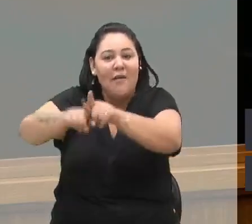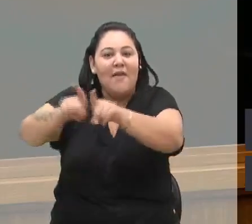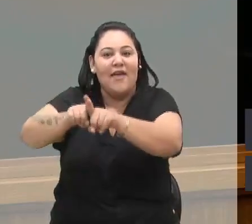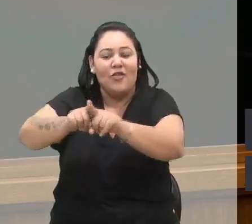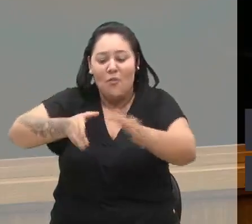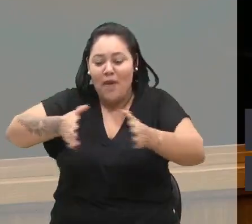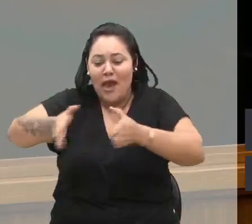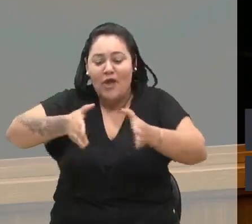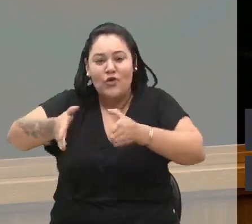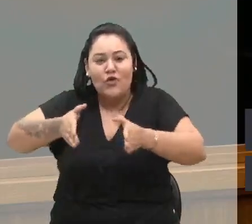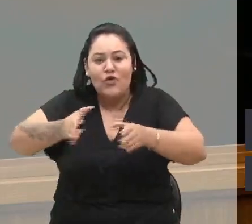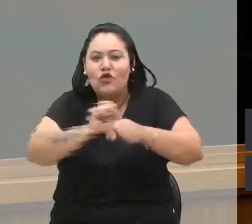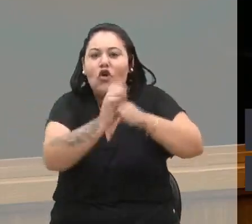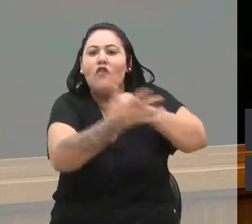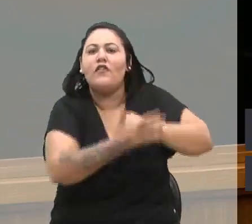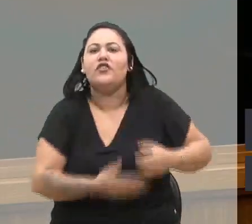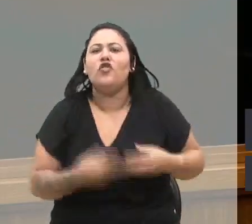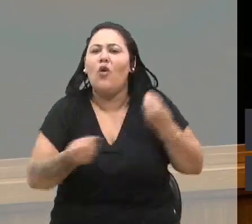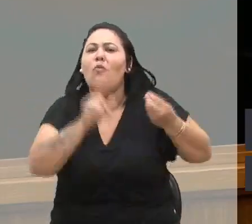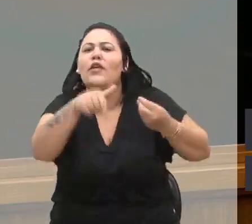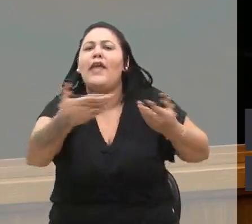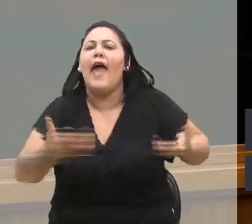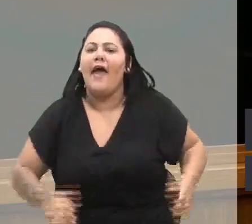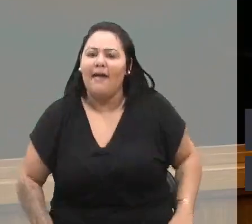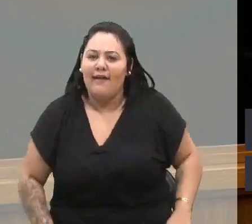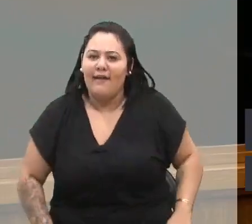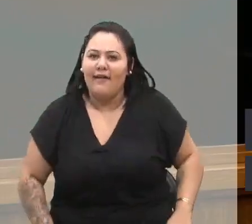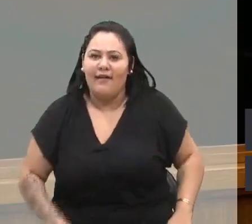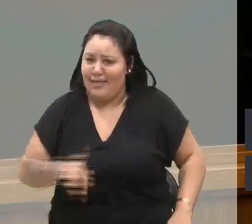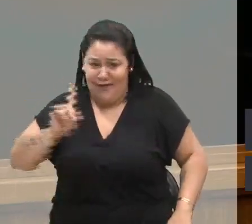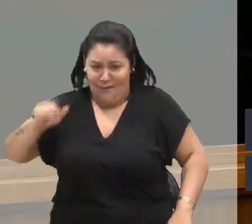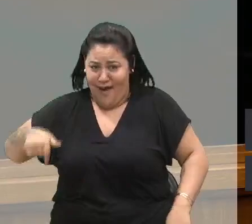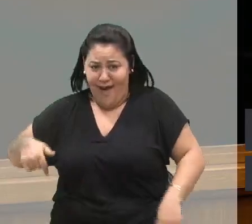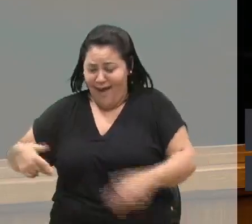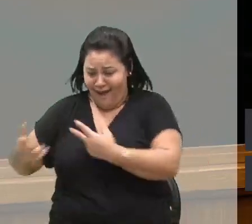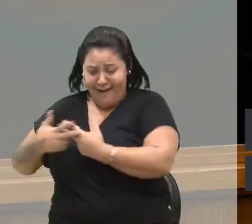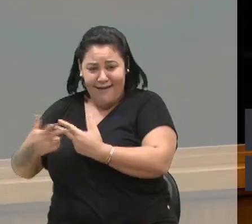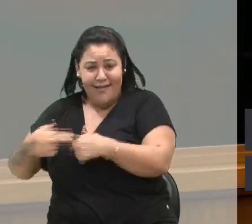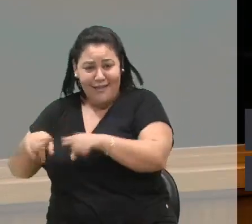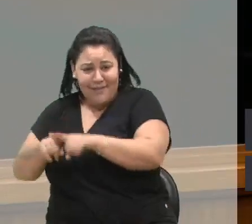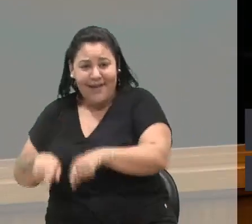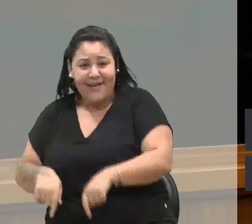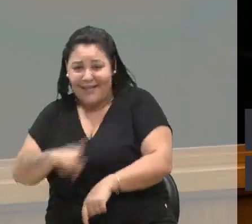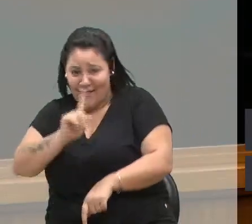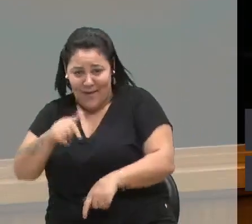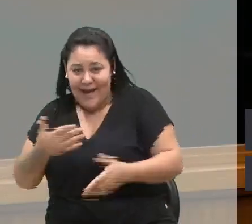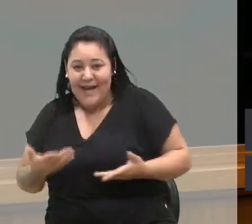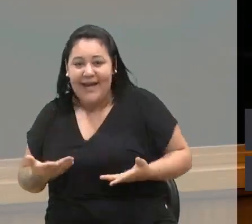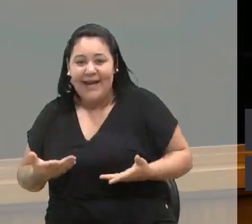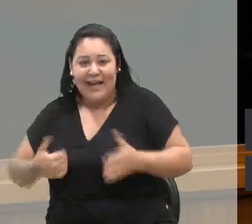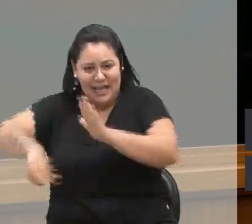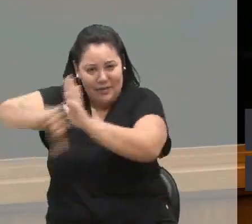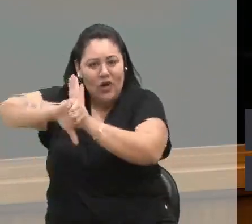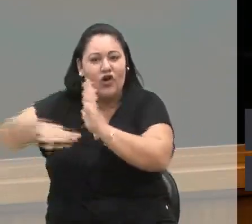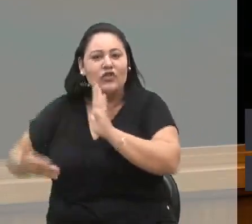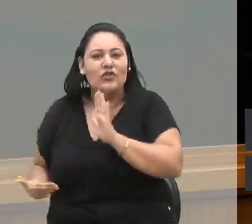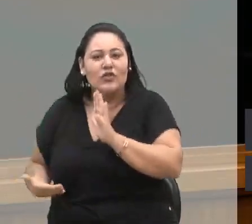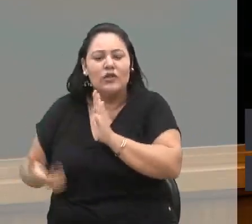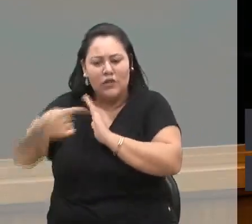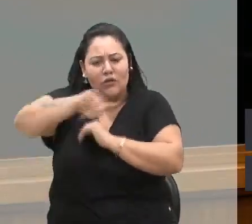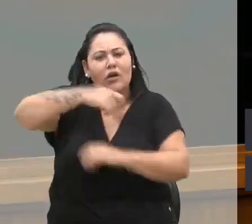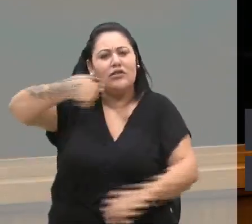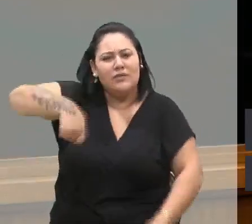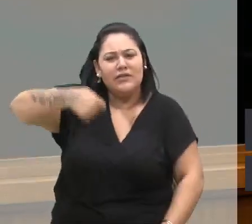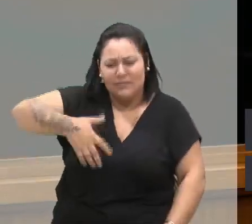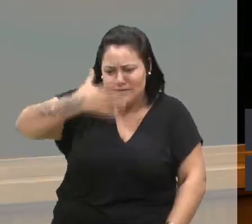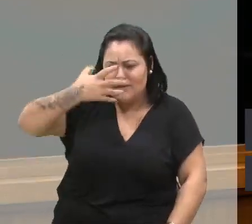pandemia. Como é que fica esse? Ou esses não são bandidos, né? Então, eu acho que nós precisamos muito